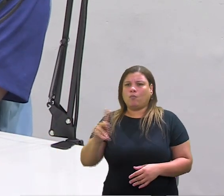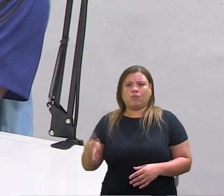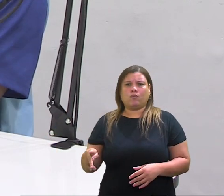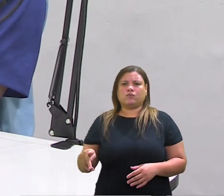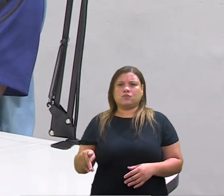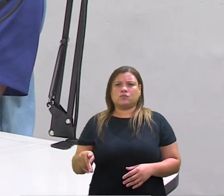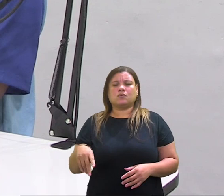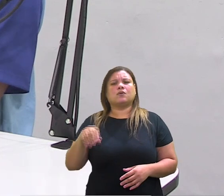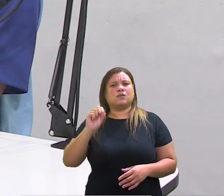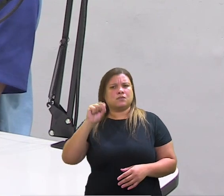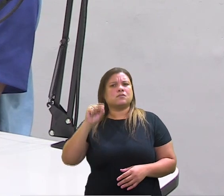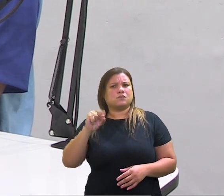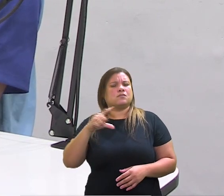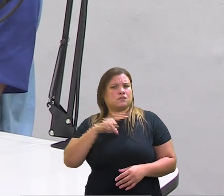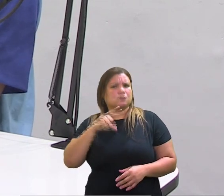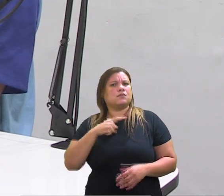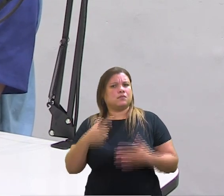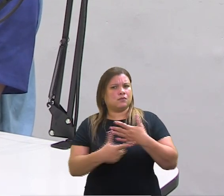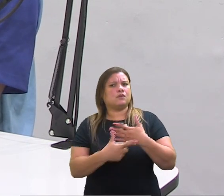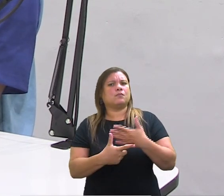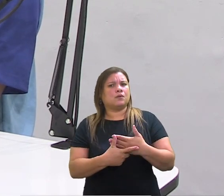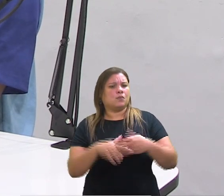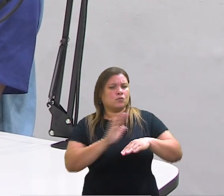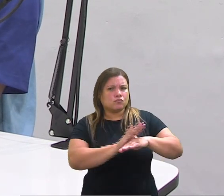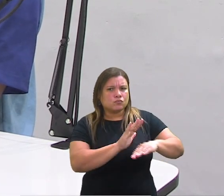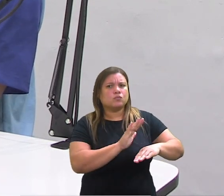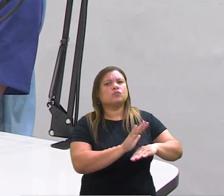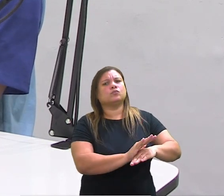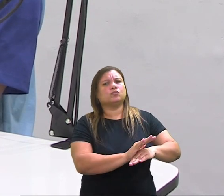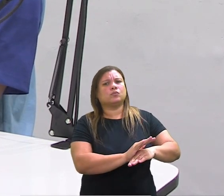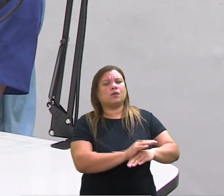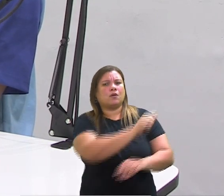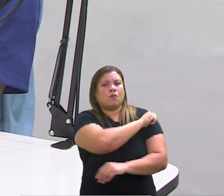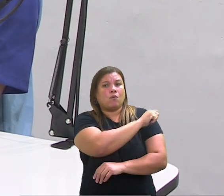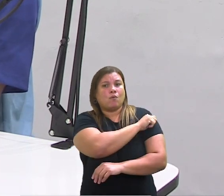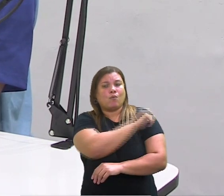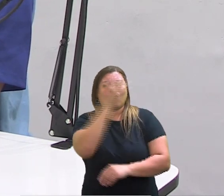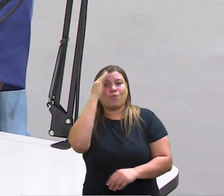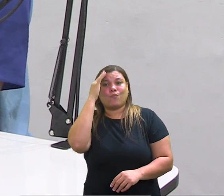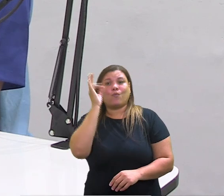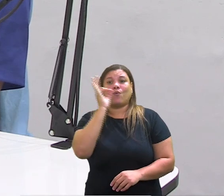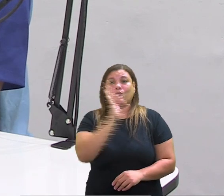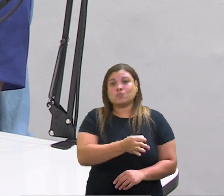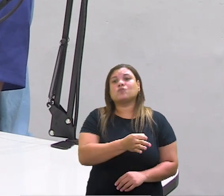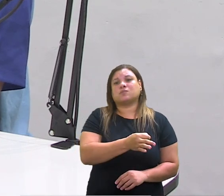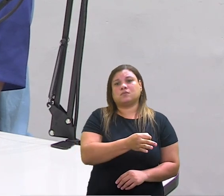indisciplinar. Então, beleza, eu vou fazer. Ele vai continuar fazendo porque não foi corrigido, né?